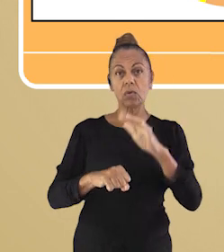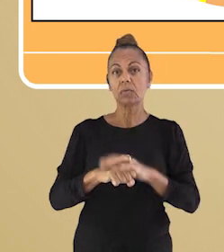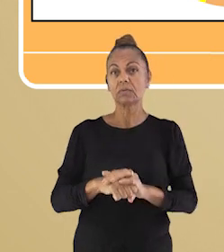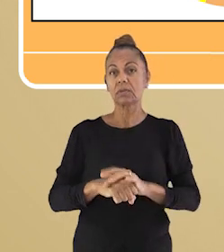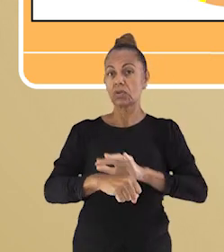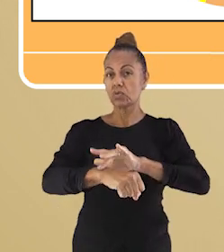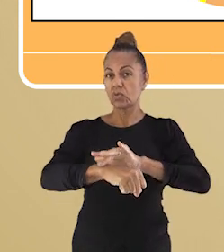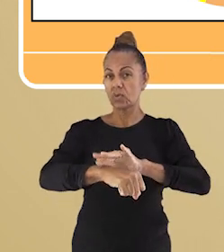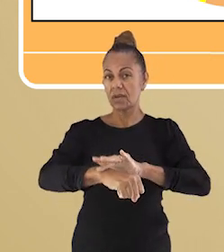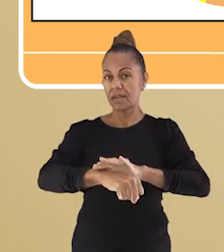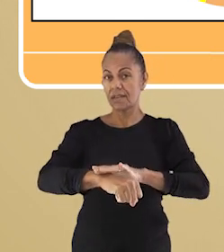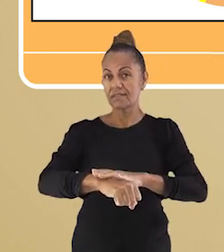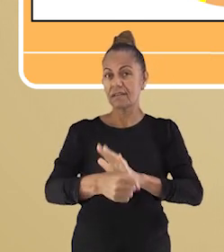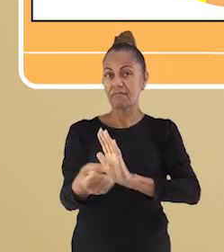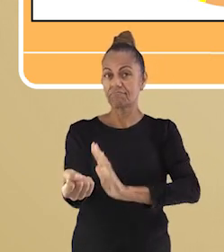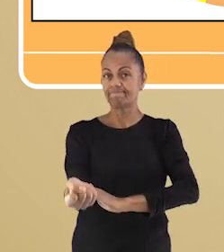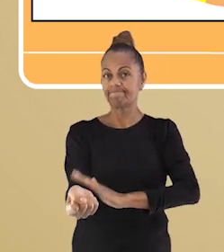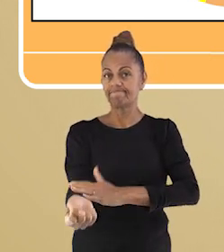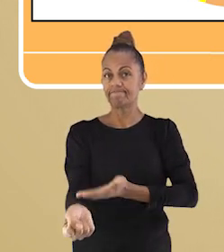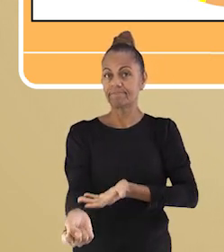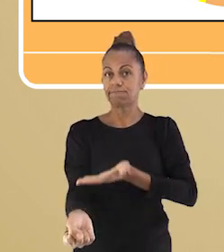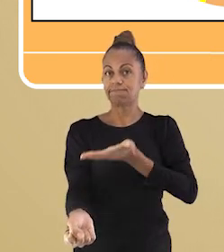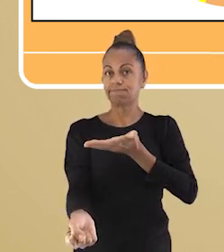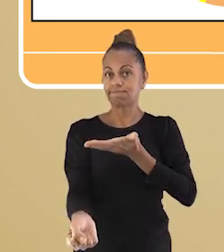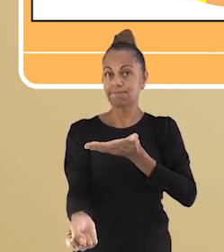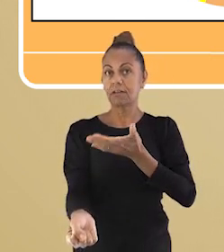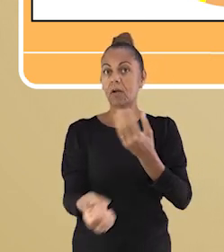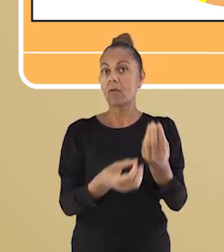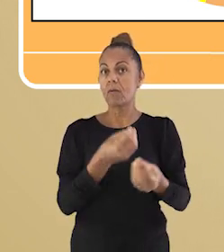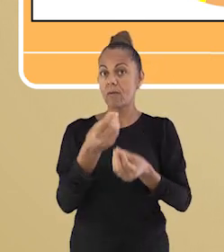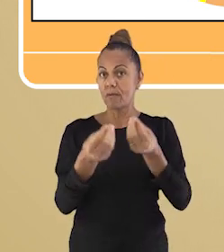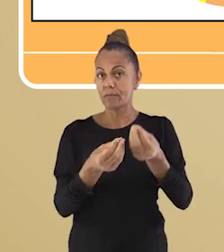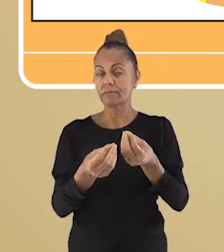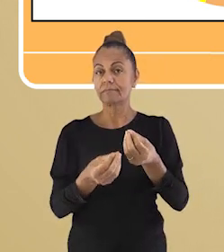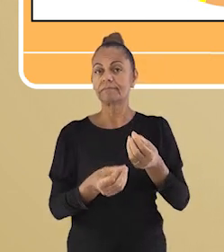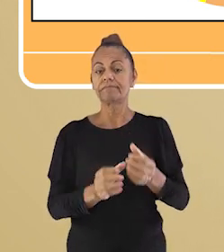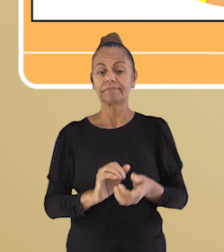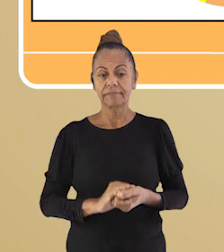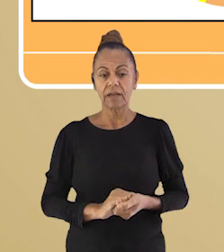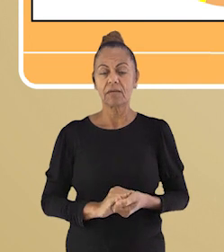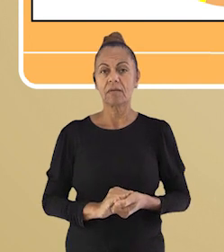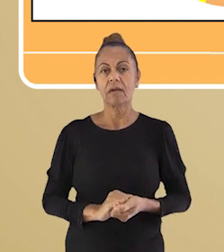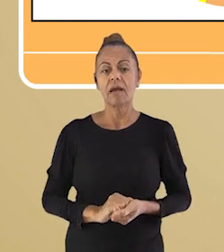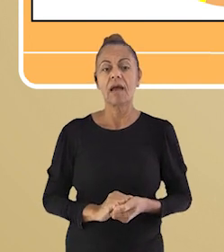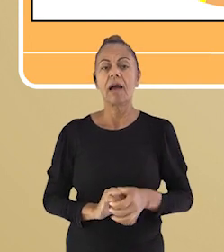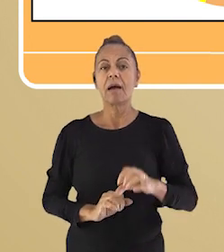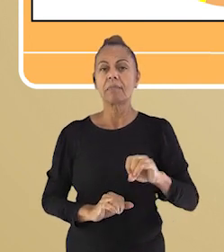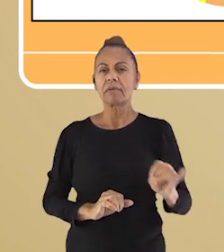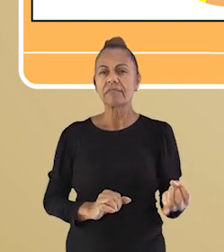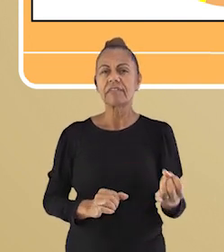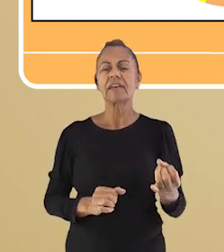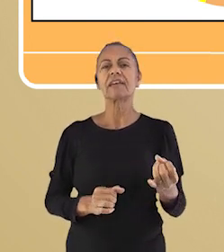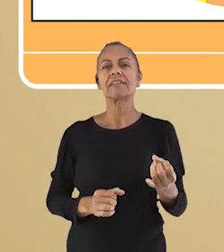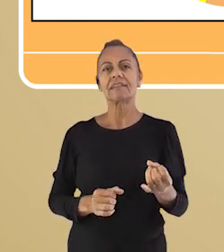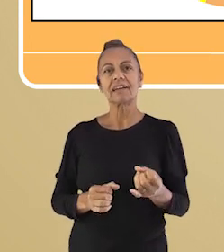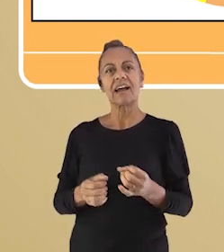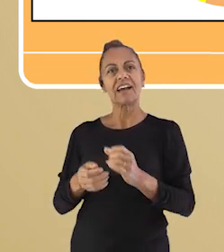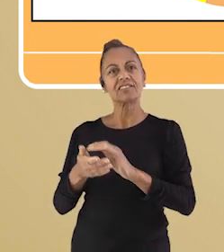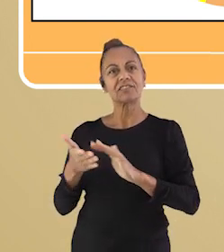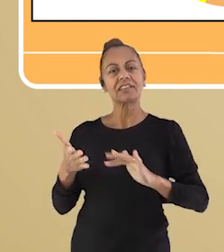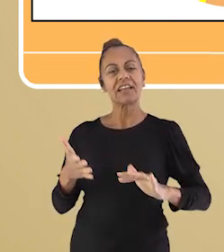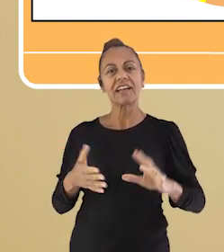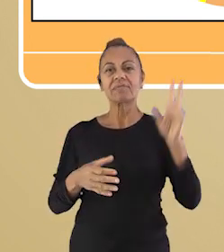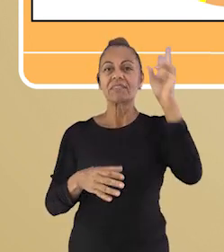terem doenças cardiovasculares? Ou seja, doenças como hipertensão, por exemplo. Aproveite o gráfico